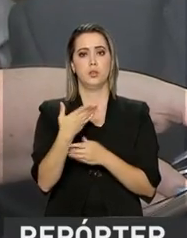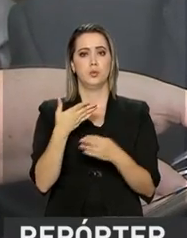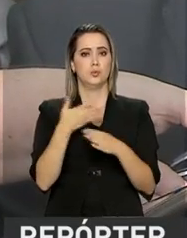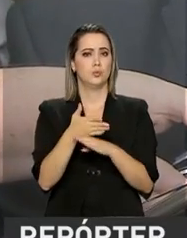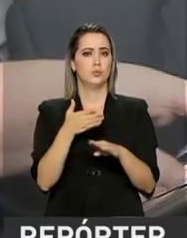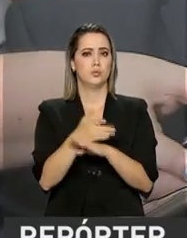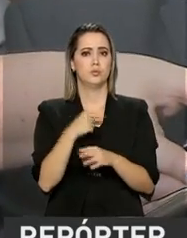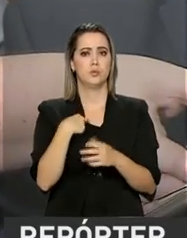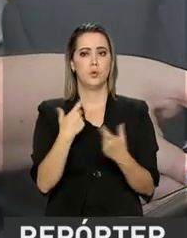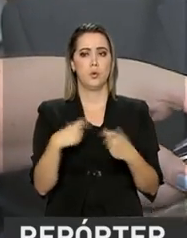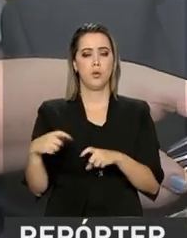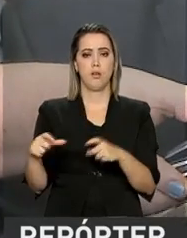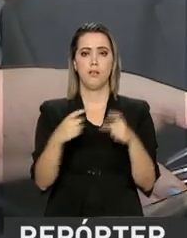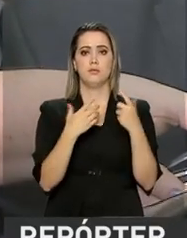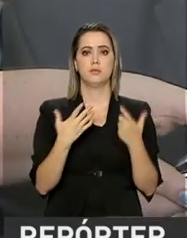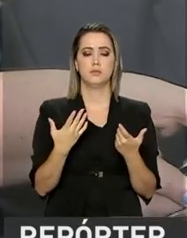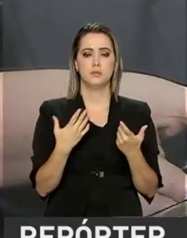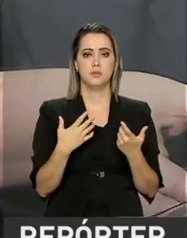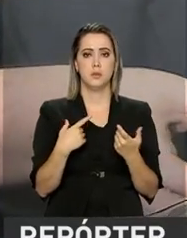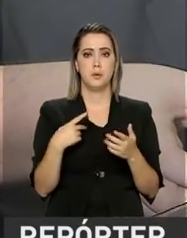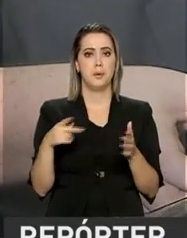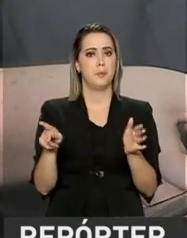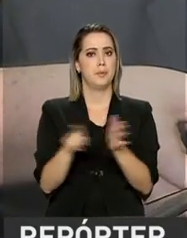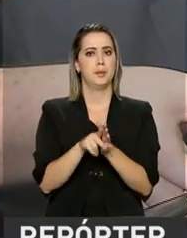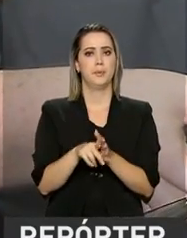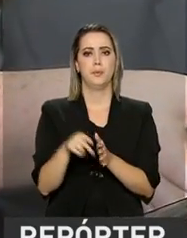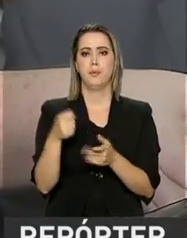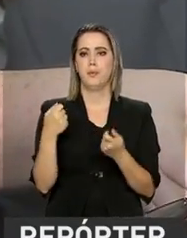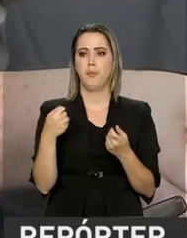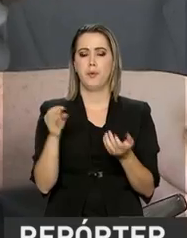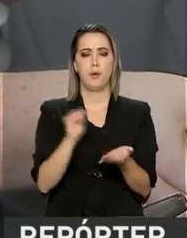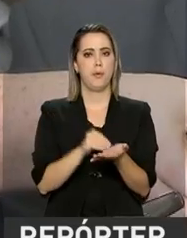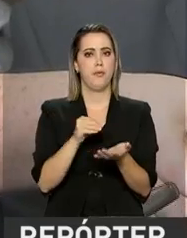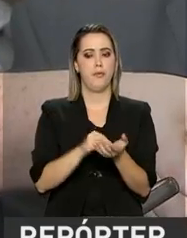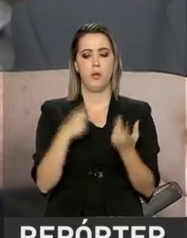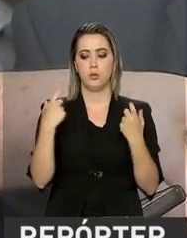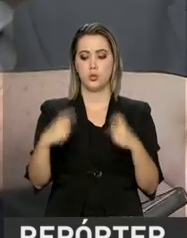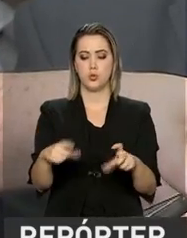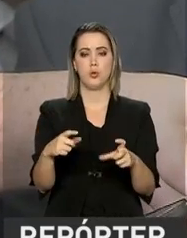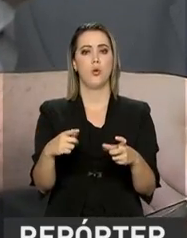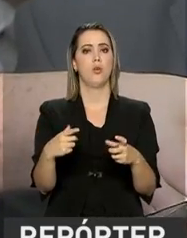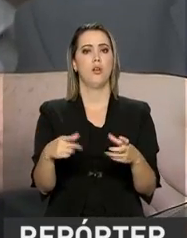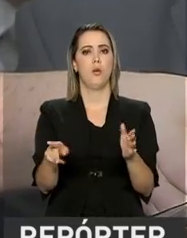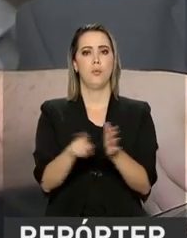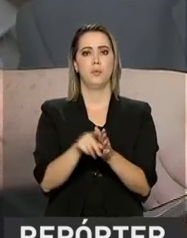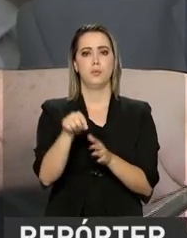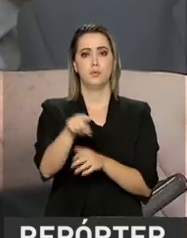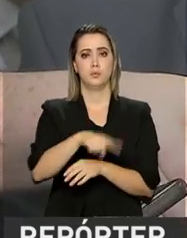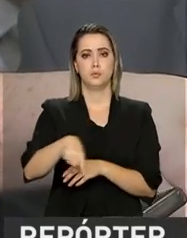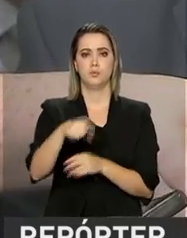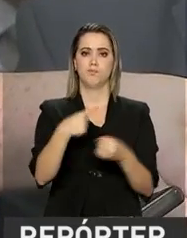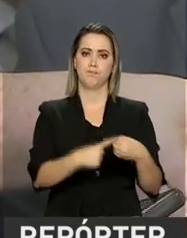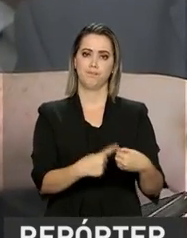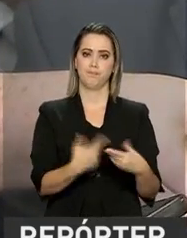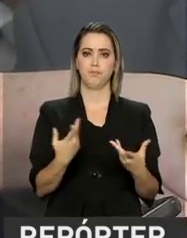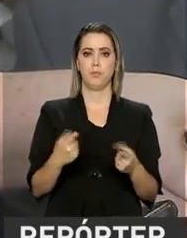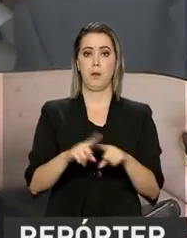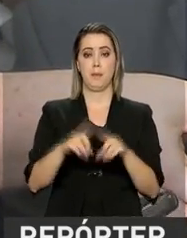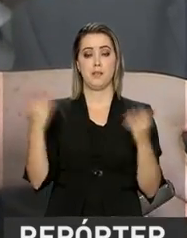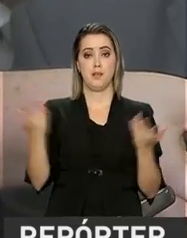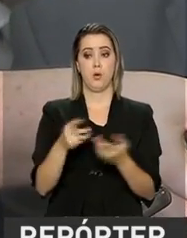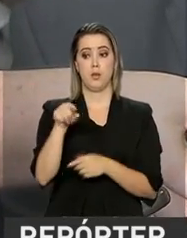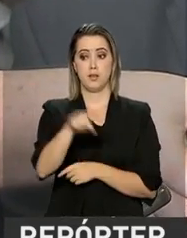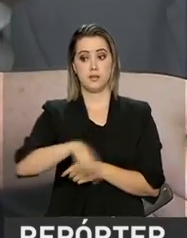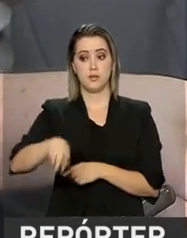dirigir até uma agência pela própria inexistência de uma agência Cine no seu município agora esses